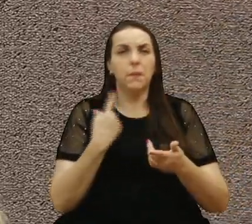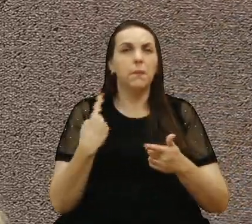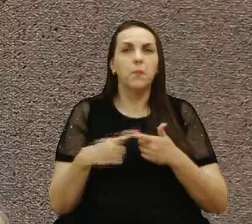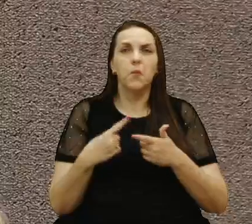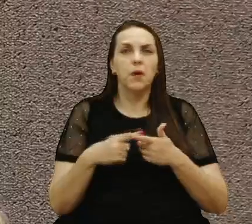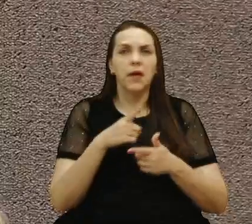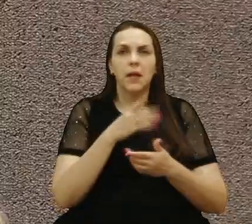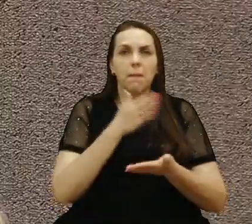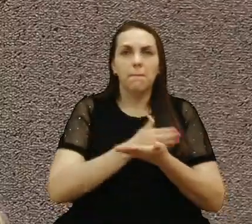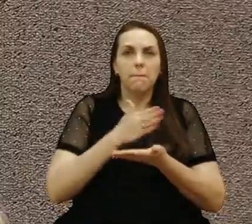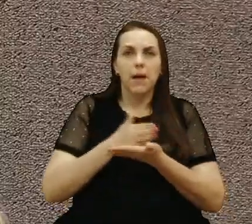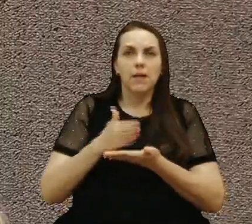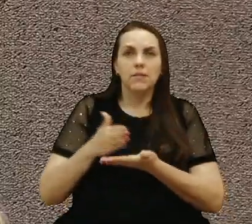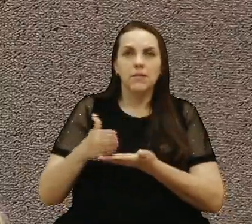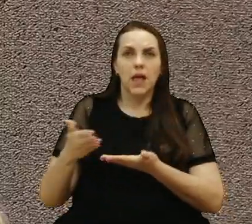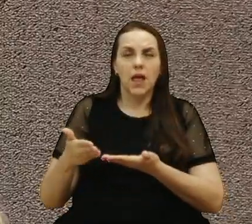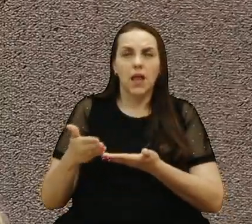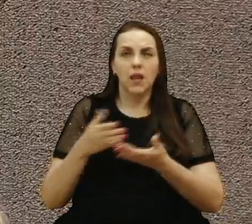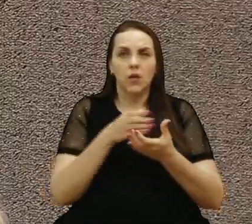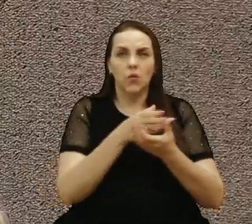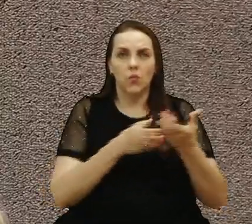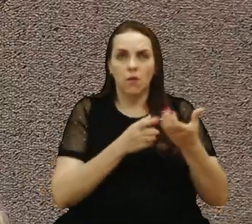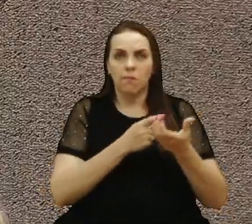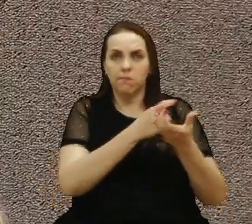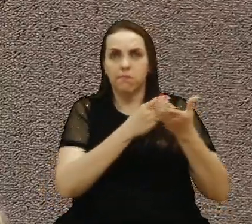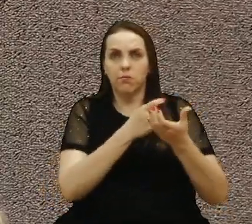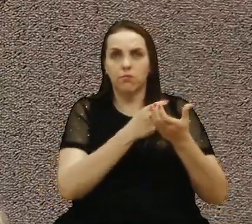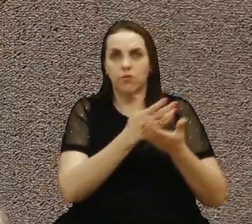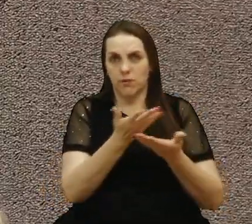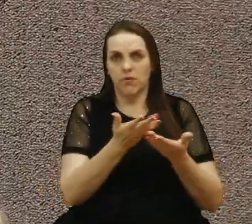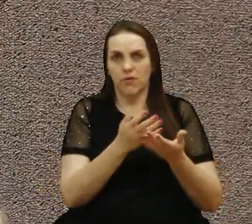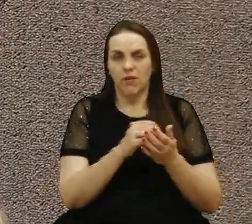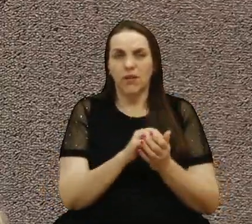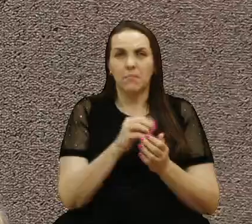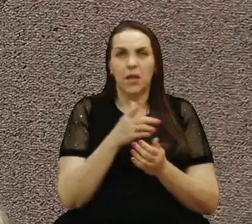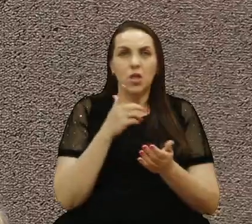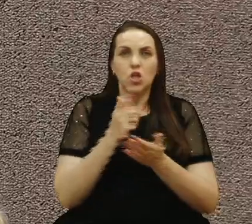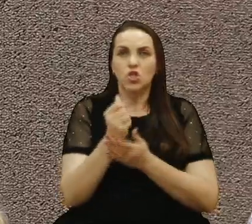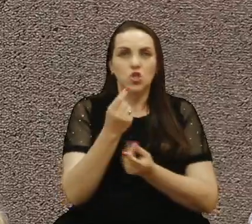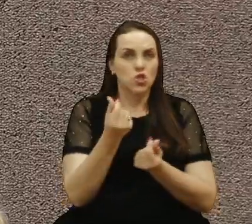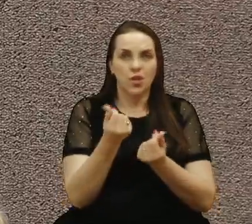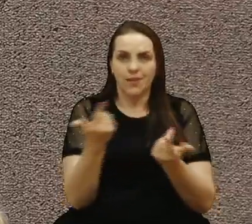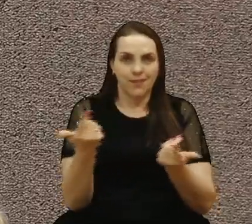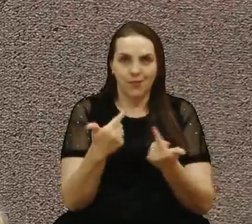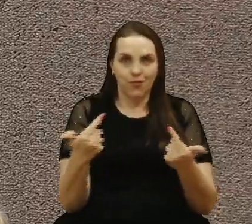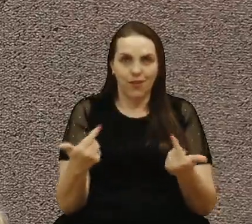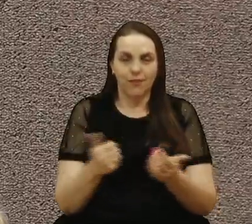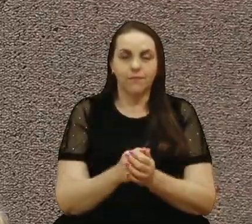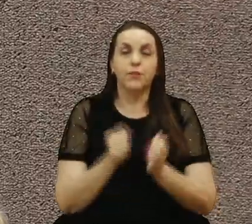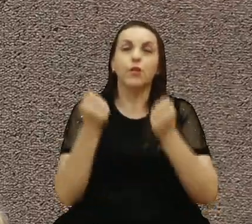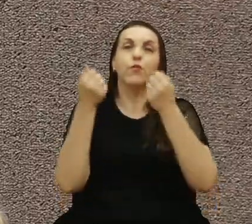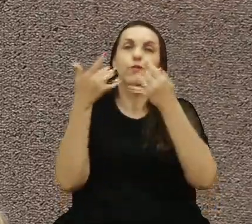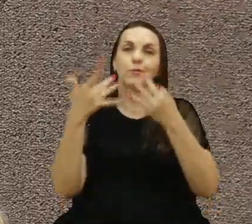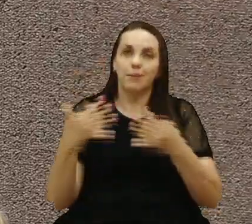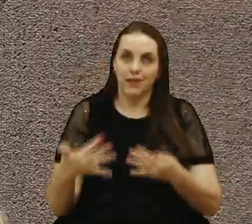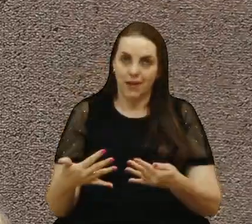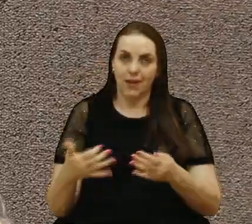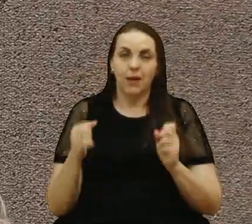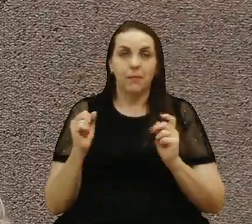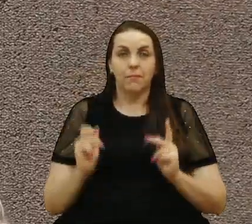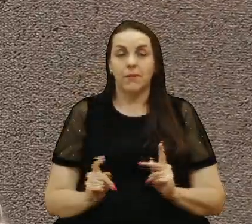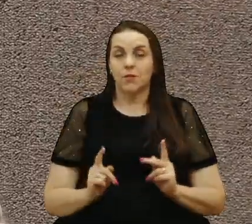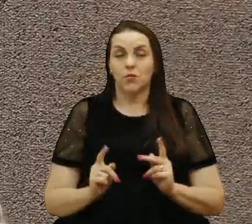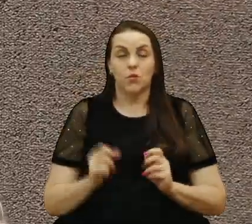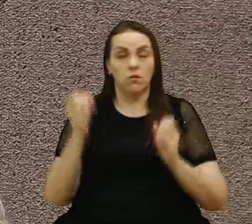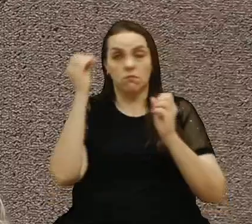não parcelam, então, os canhão, se eles não têm o dinheiro para comprar? Então, eu vou explicar para essas pessoas que têm um vasto